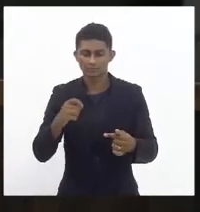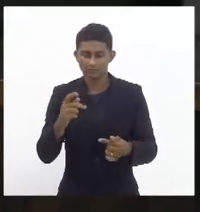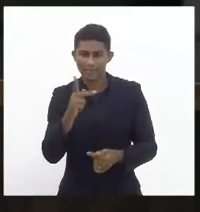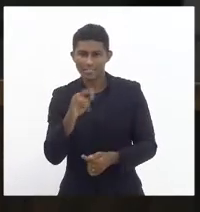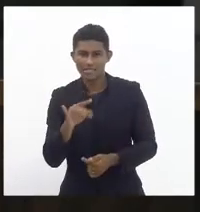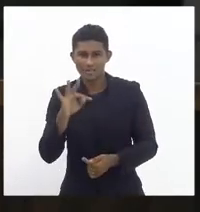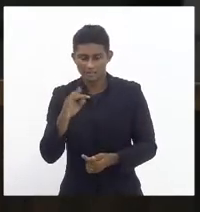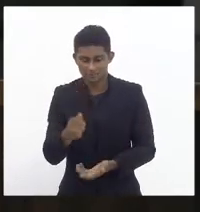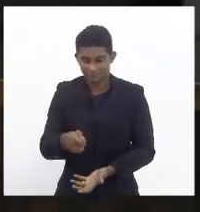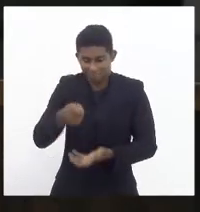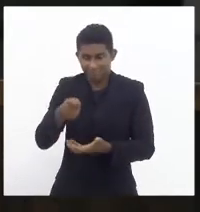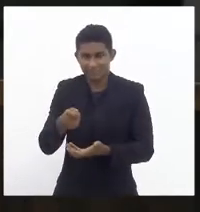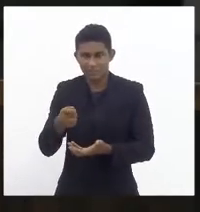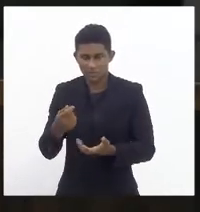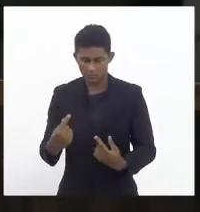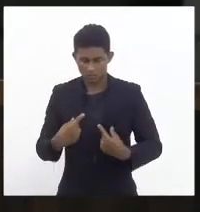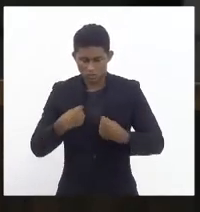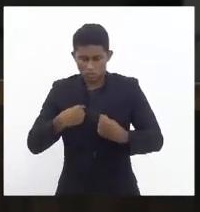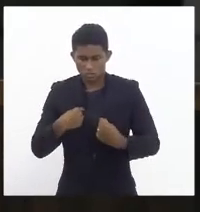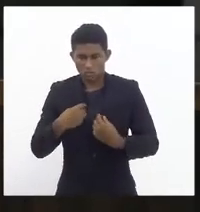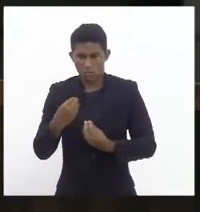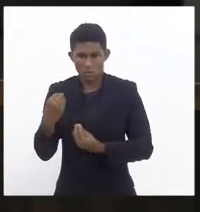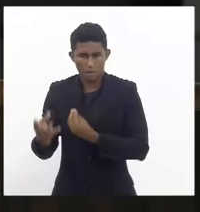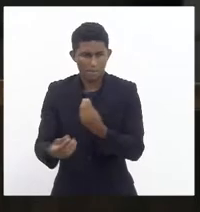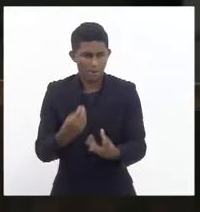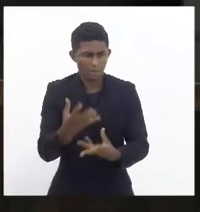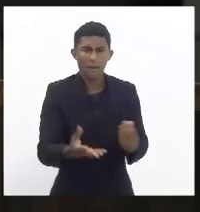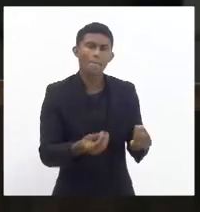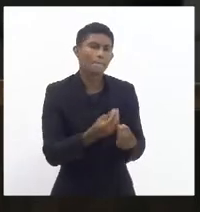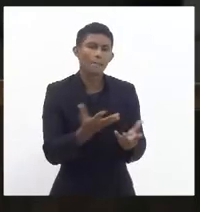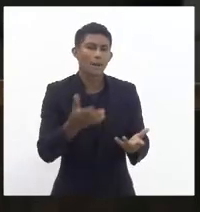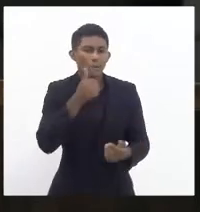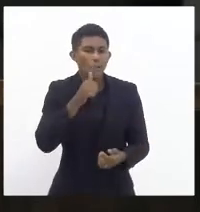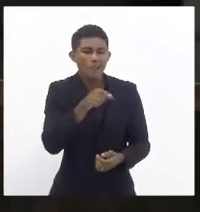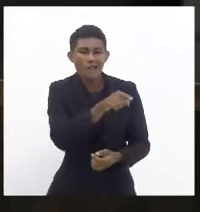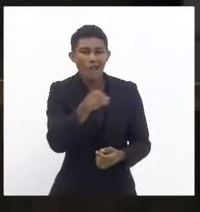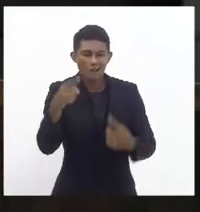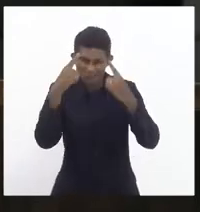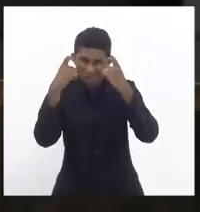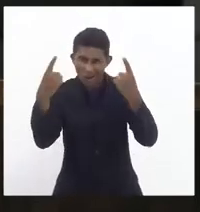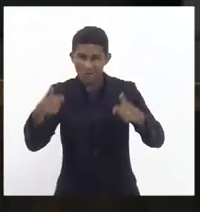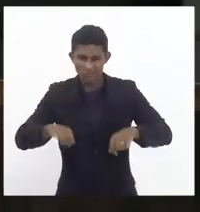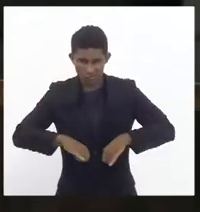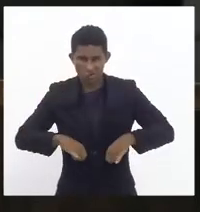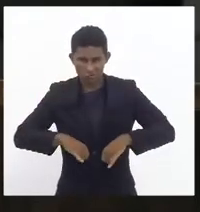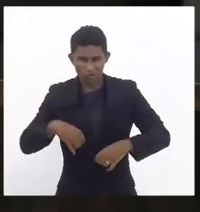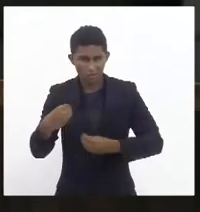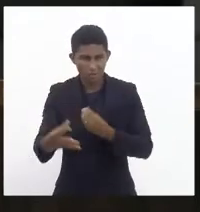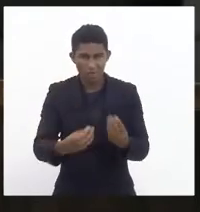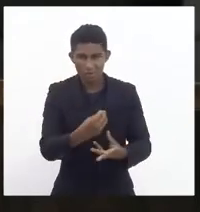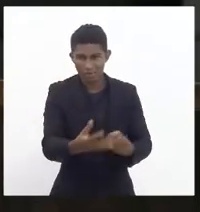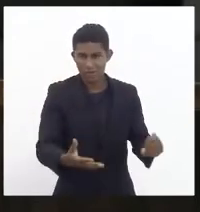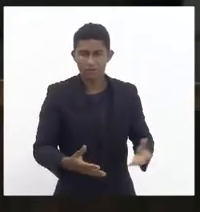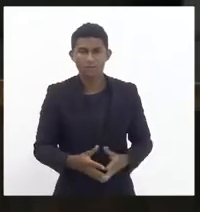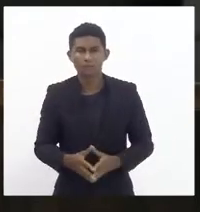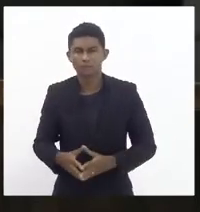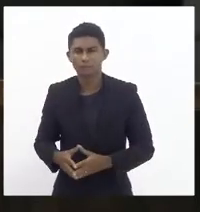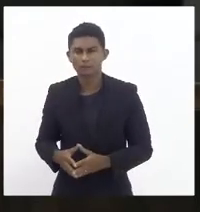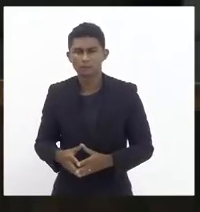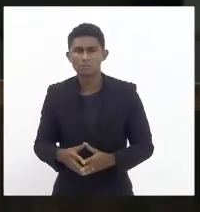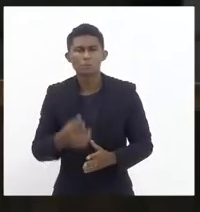vestuário para Mulheres vítimas de violência na forma que menciona em discussão é